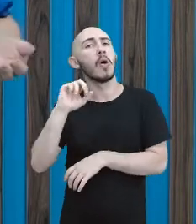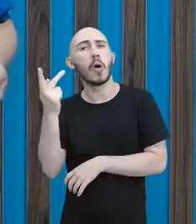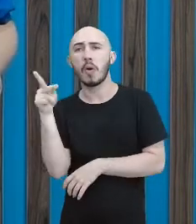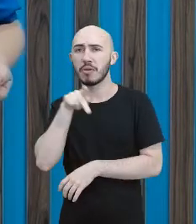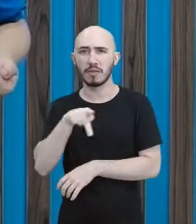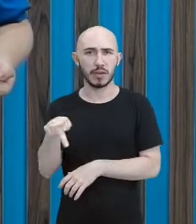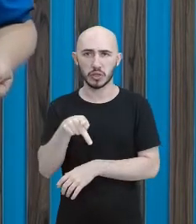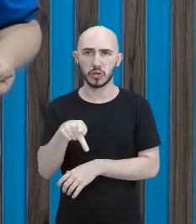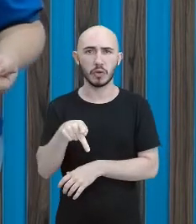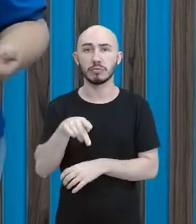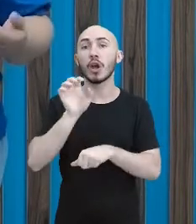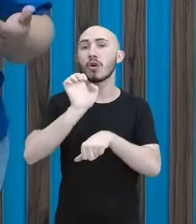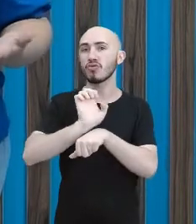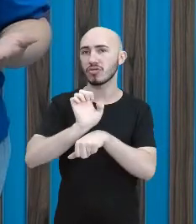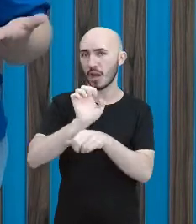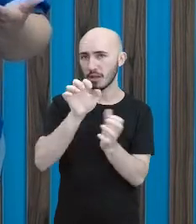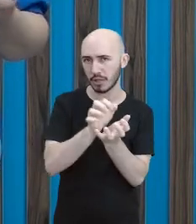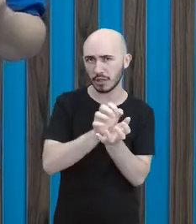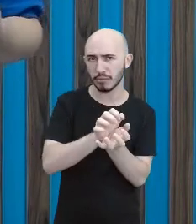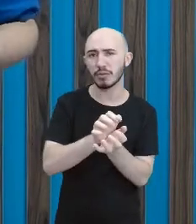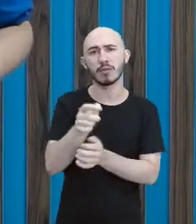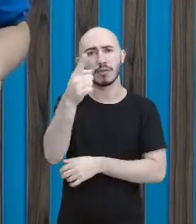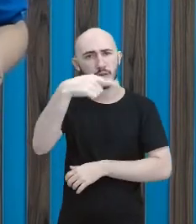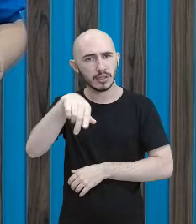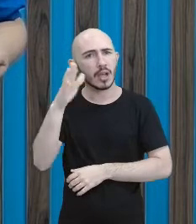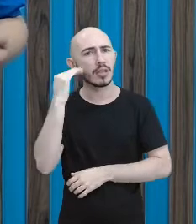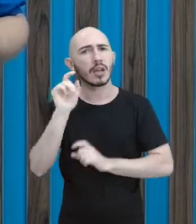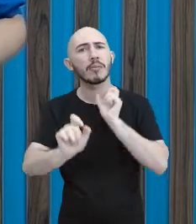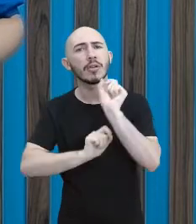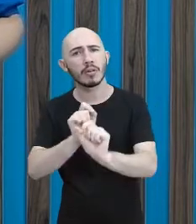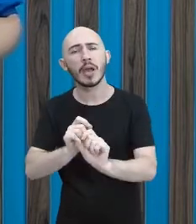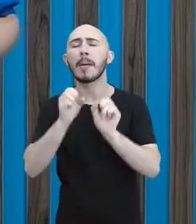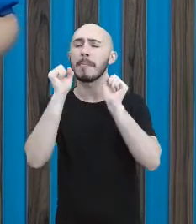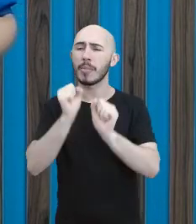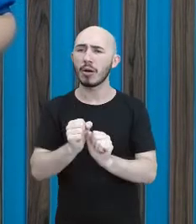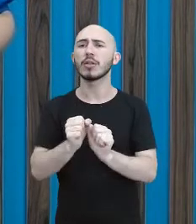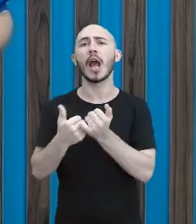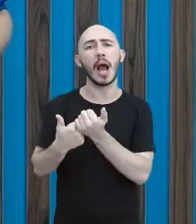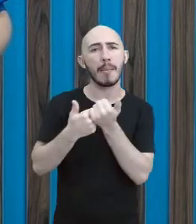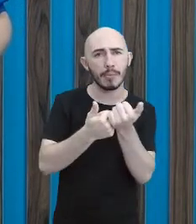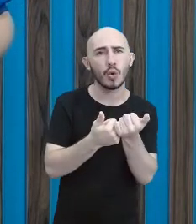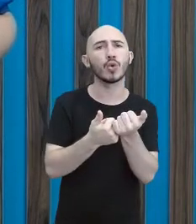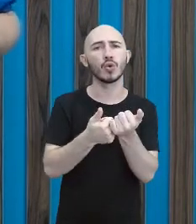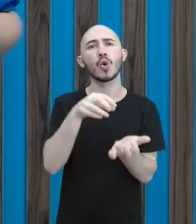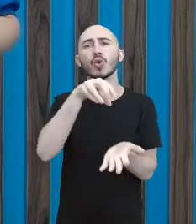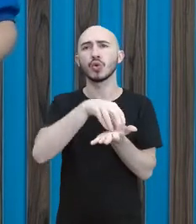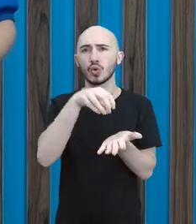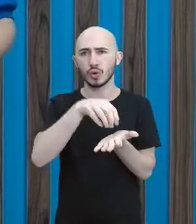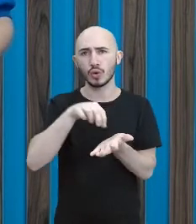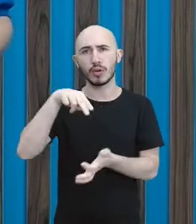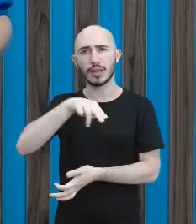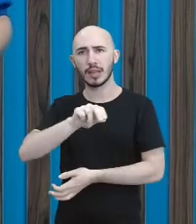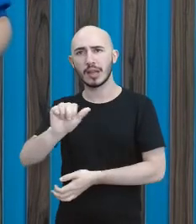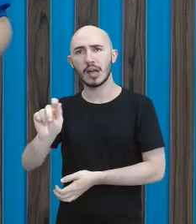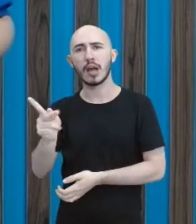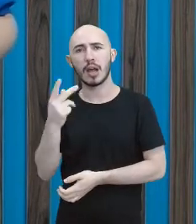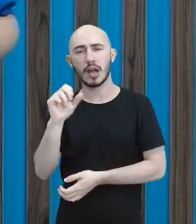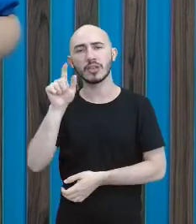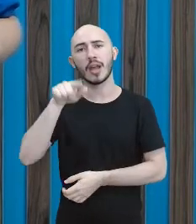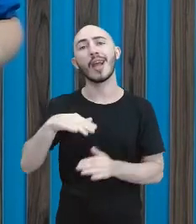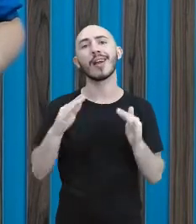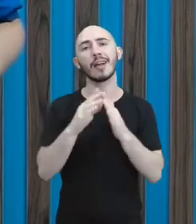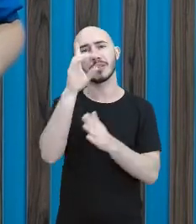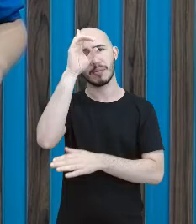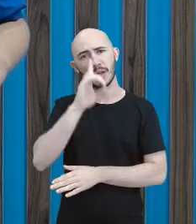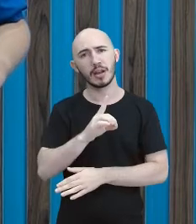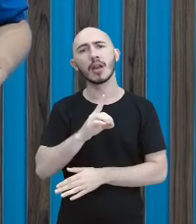professor do estado de Pernambuco, saiba que você pode contar com esse núcleo, o NAAS, ele fica situado em Casa Amarela. Você